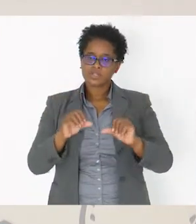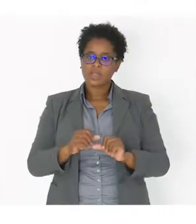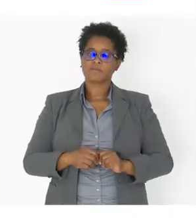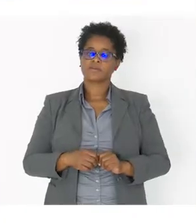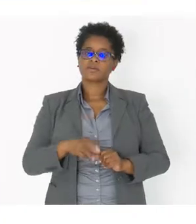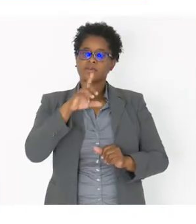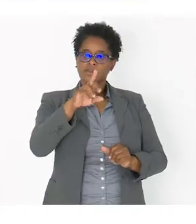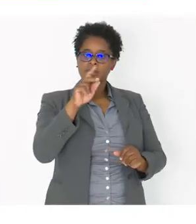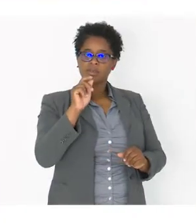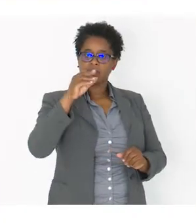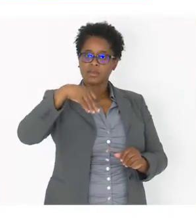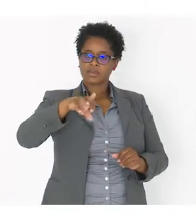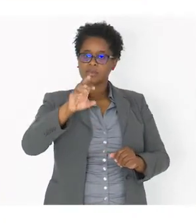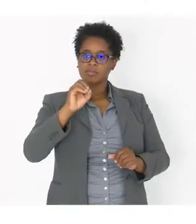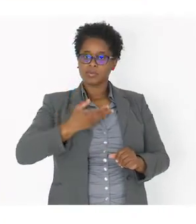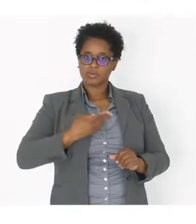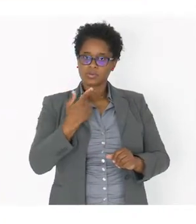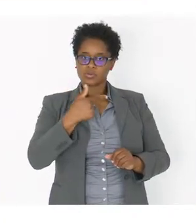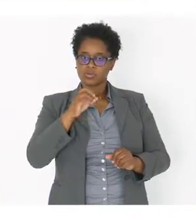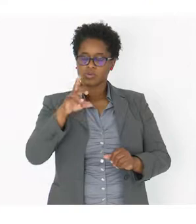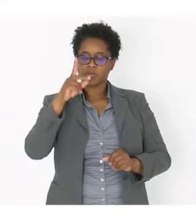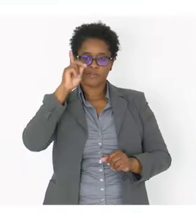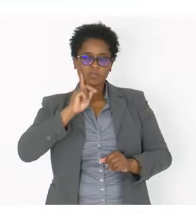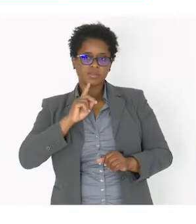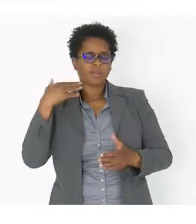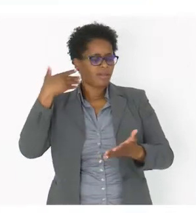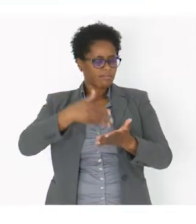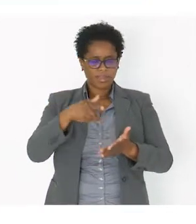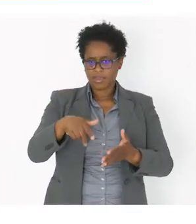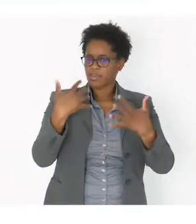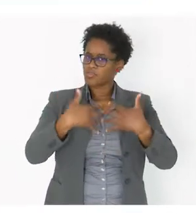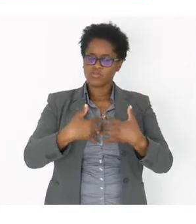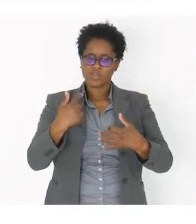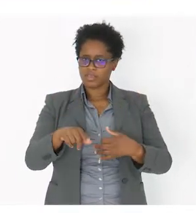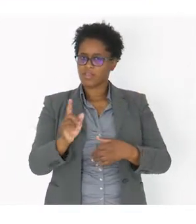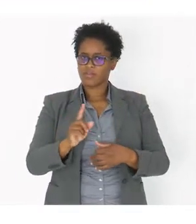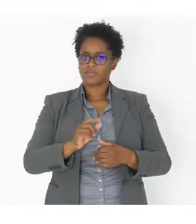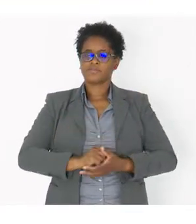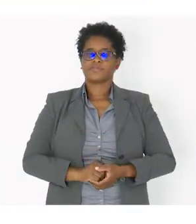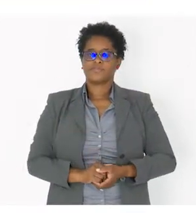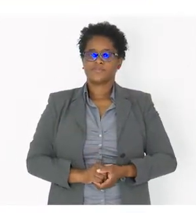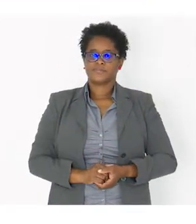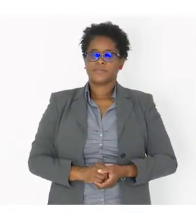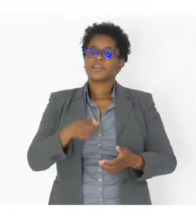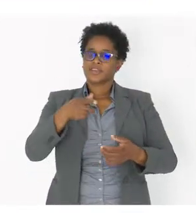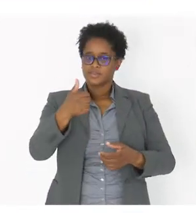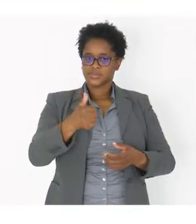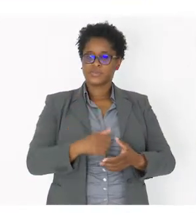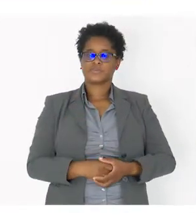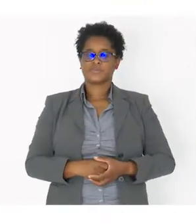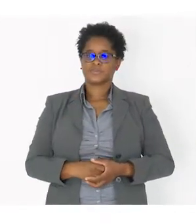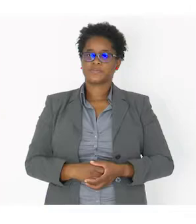sistema reprodutor feminino. Até aqui não há dúvidas? Isso